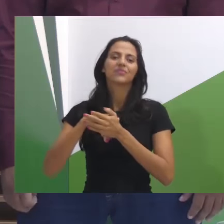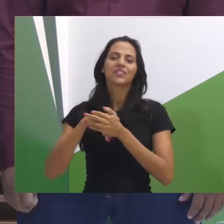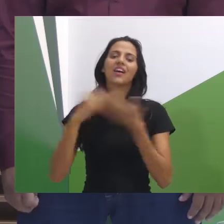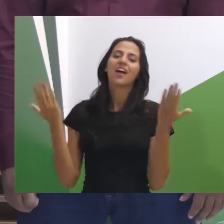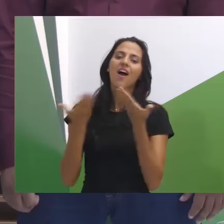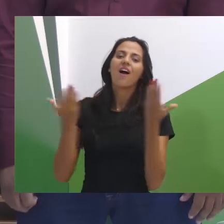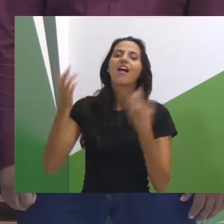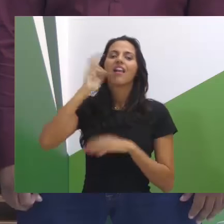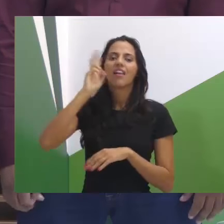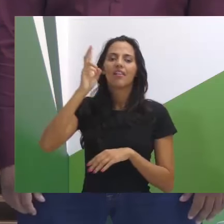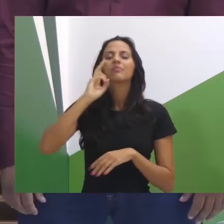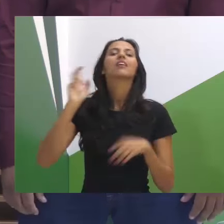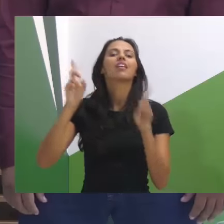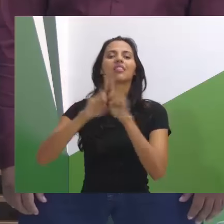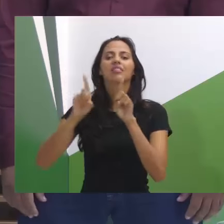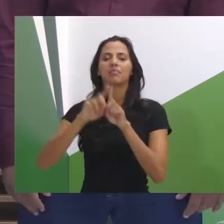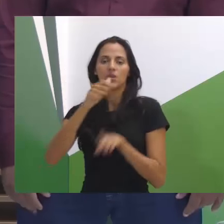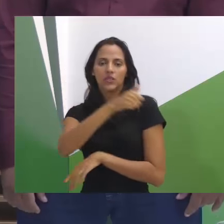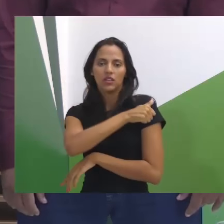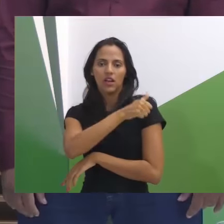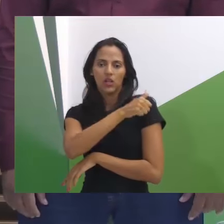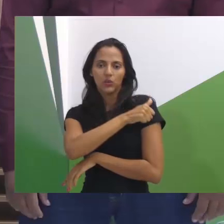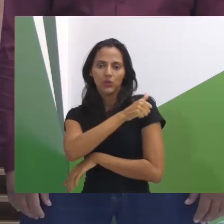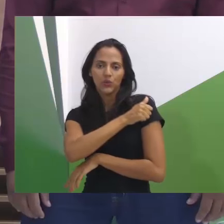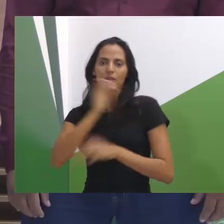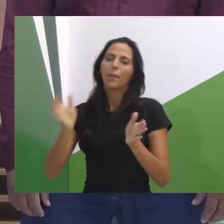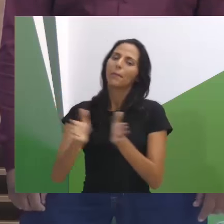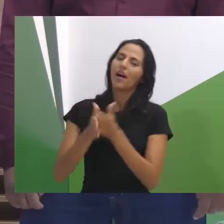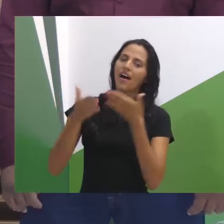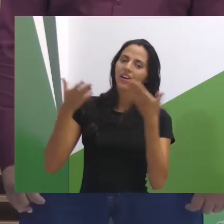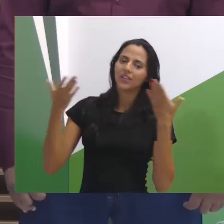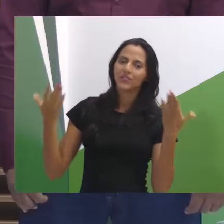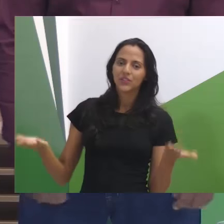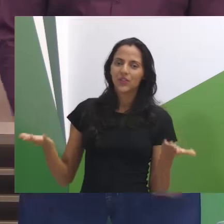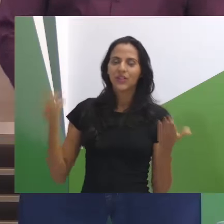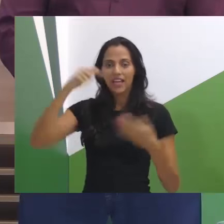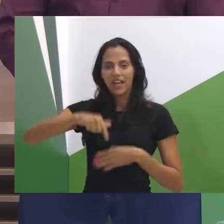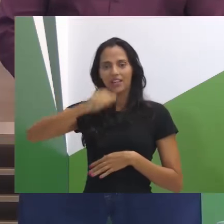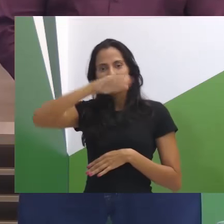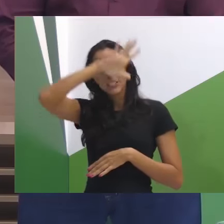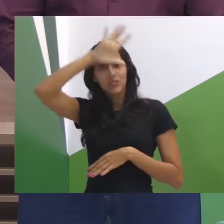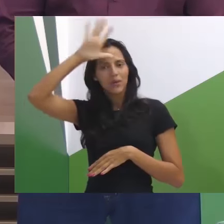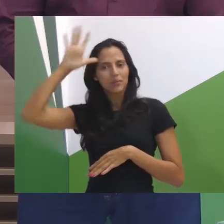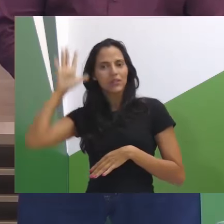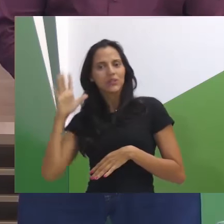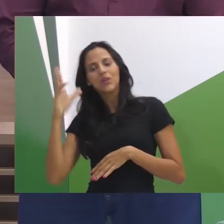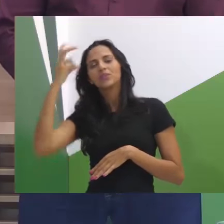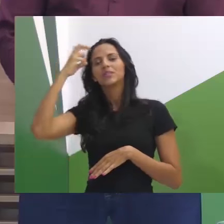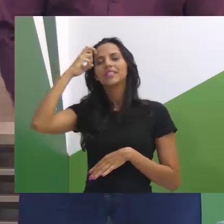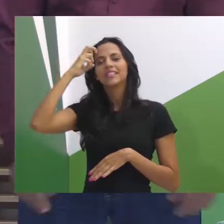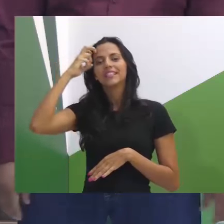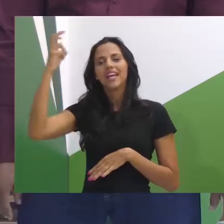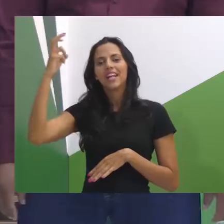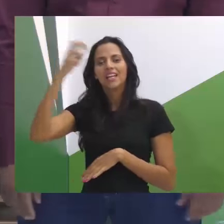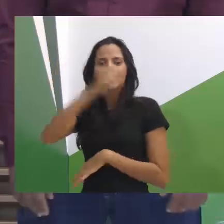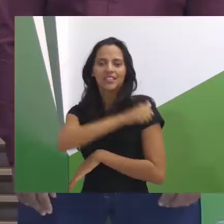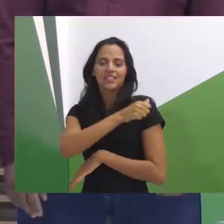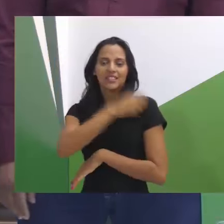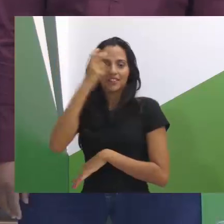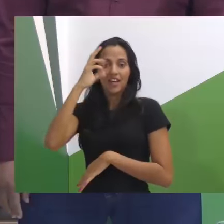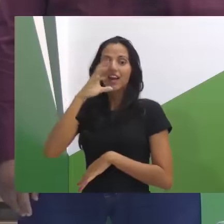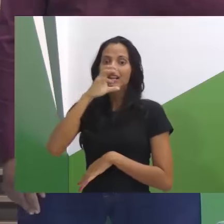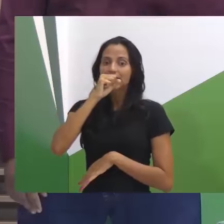garotos maravilhosos que nós temos aí do outro lado Esses meninos do Amazonas que são super inteligentes Que no próximo